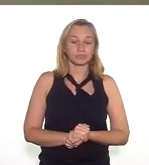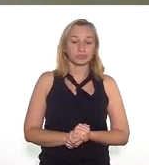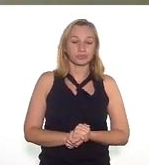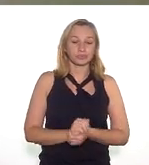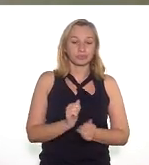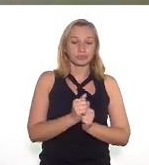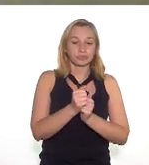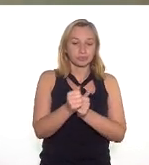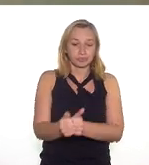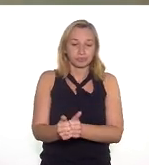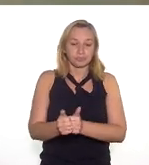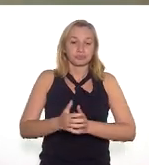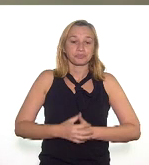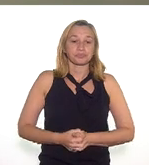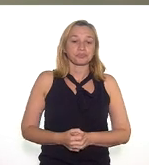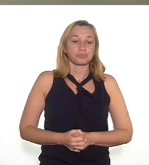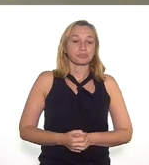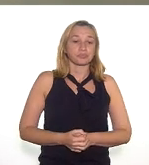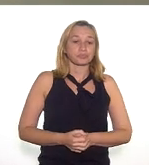acompanhamento